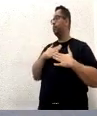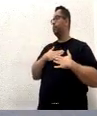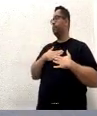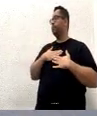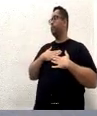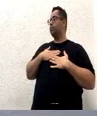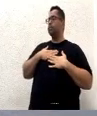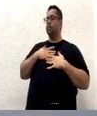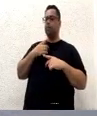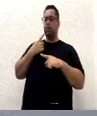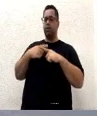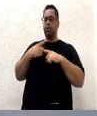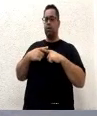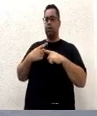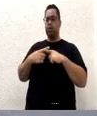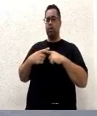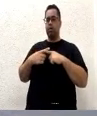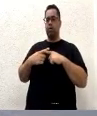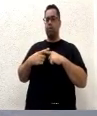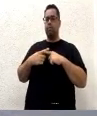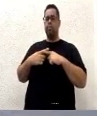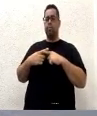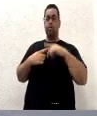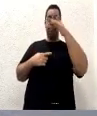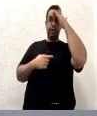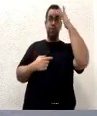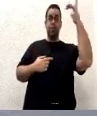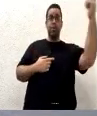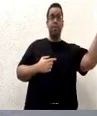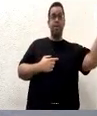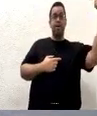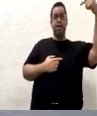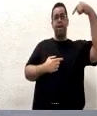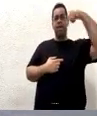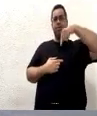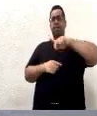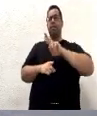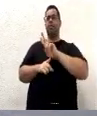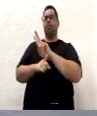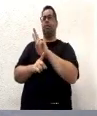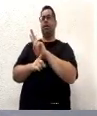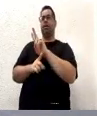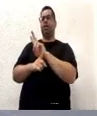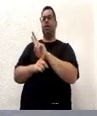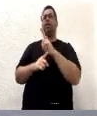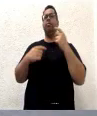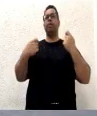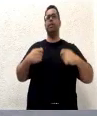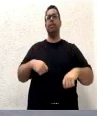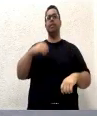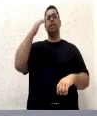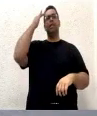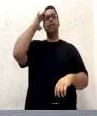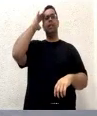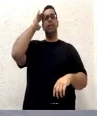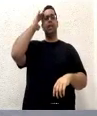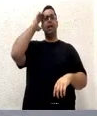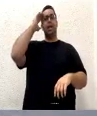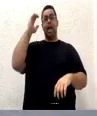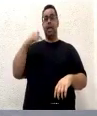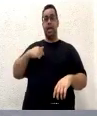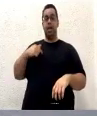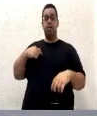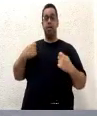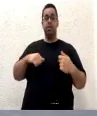o controle do vetor das zoonoses. Né? Porque, assim, se a gente não tiver esse parâmetro real, a função